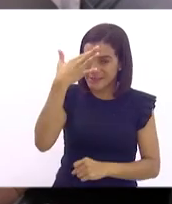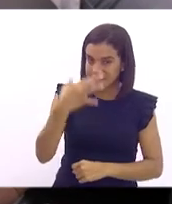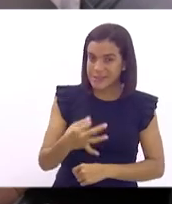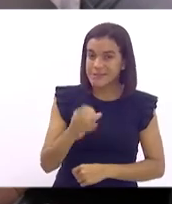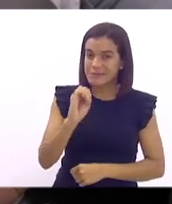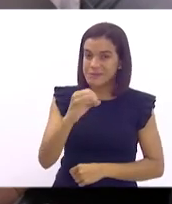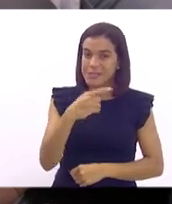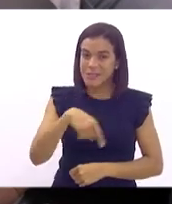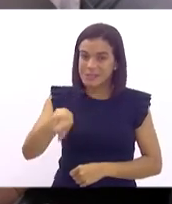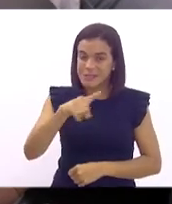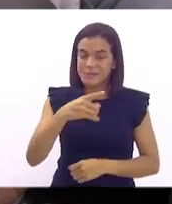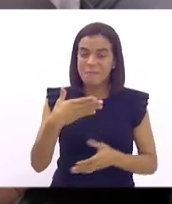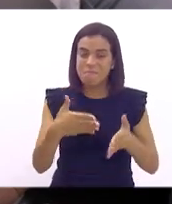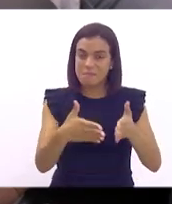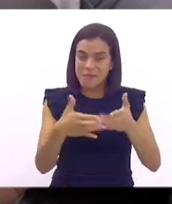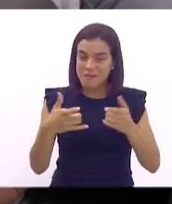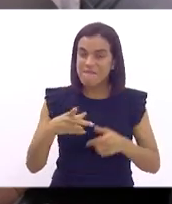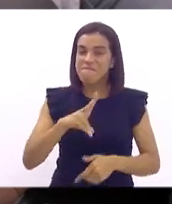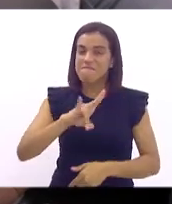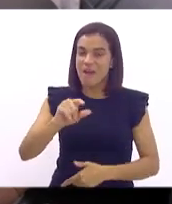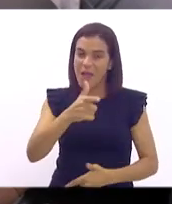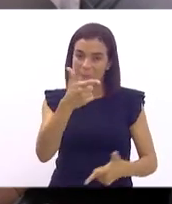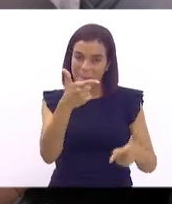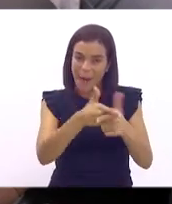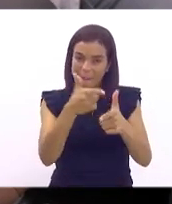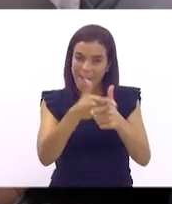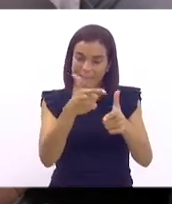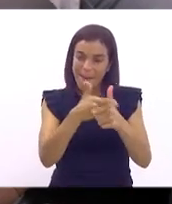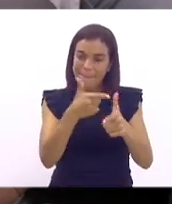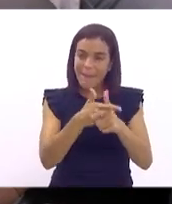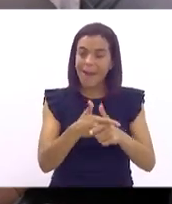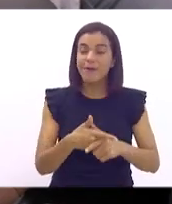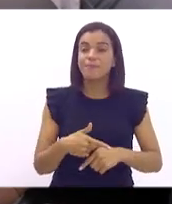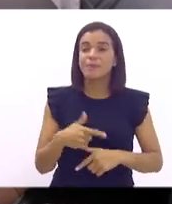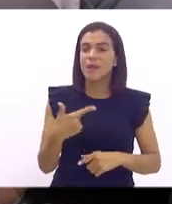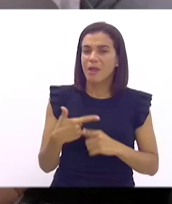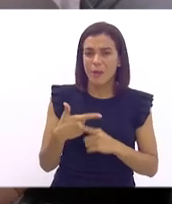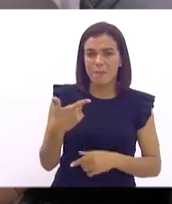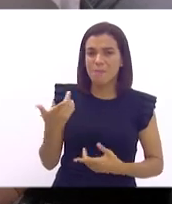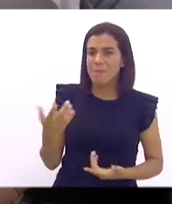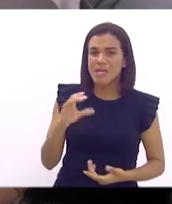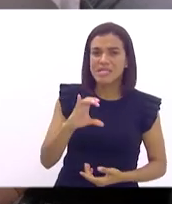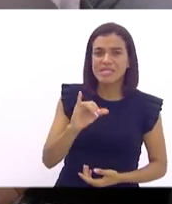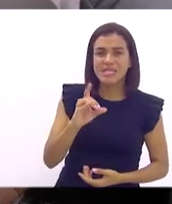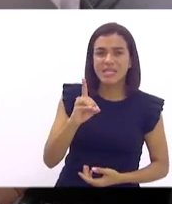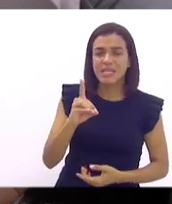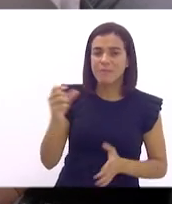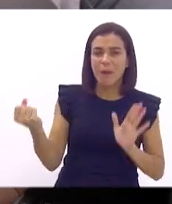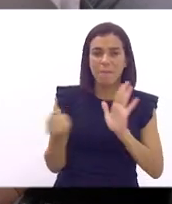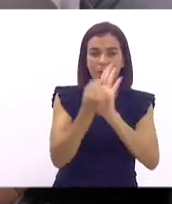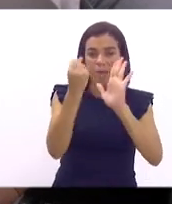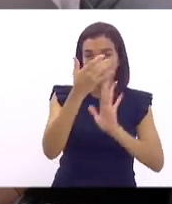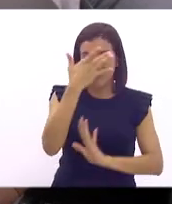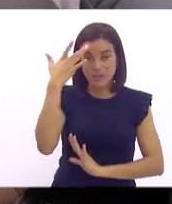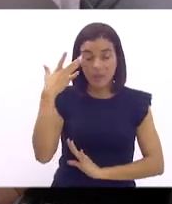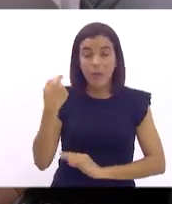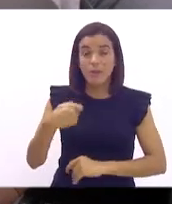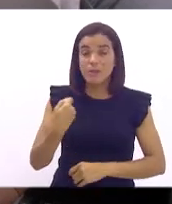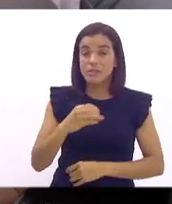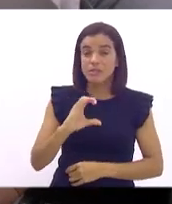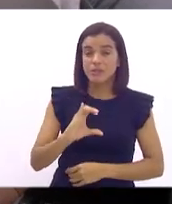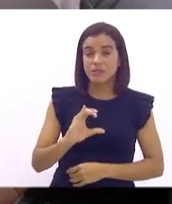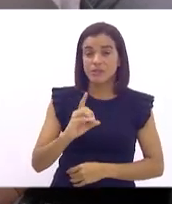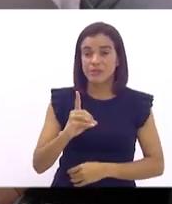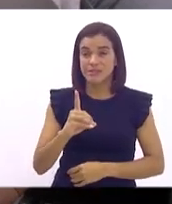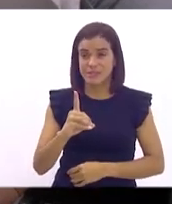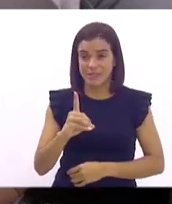isso, vocês vão levar uma bronca sem tamanho. Eu falei, eu não quero o CID para rotular a pessoa, eu preciso do CID e